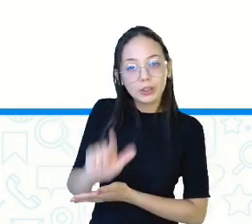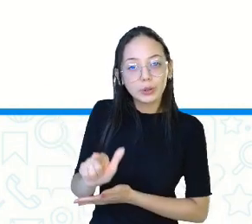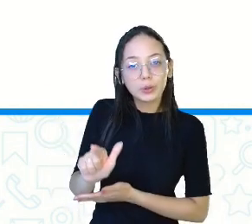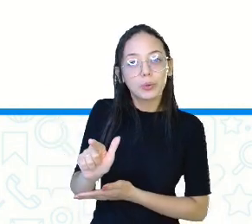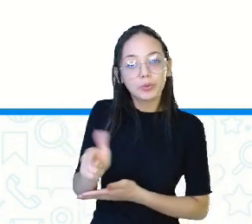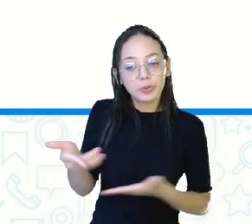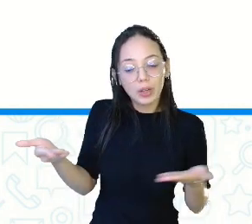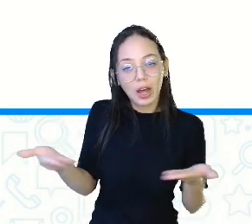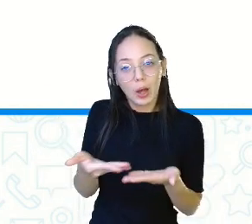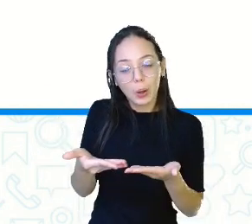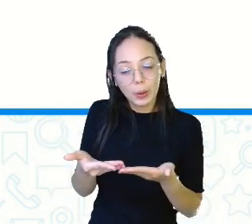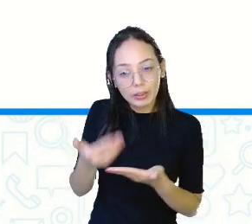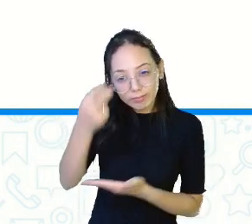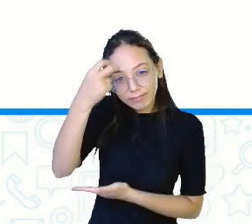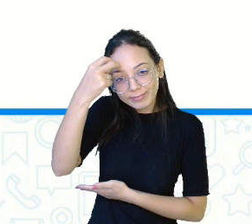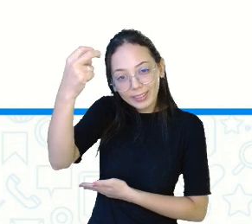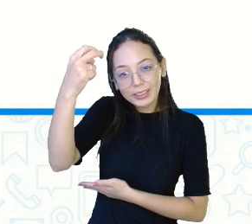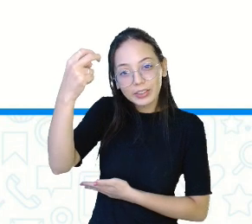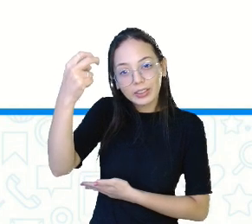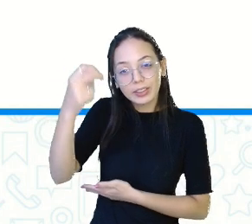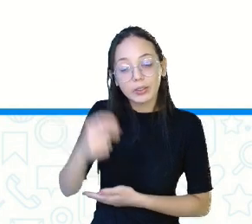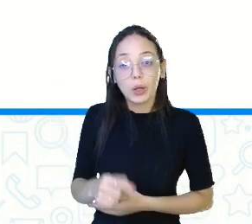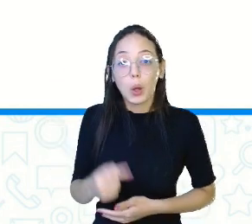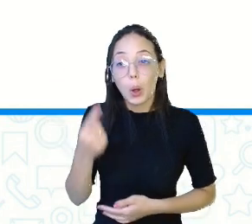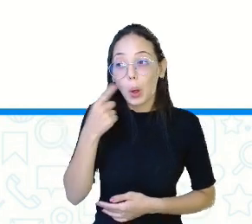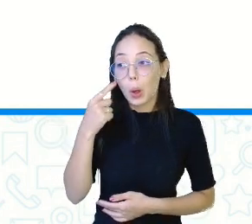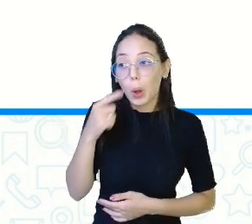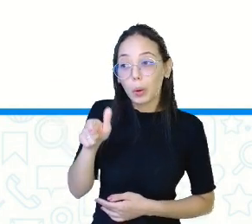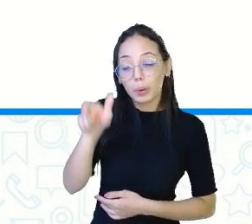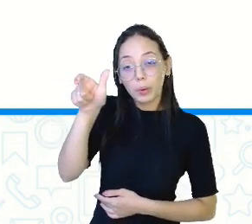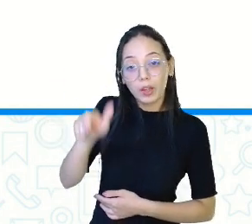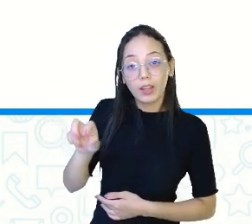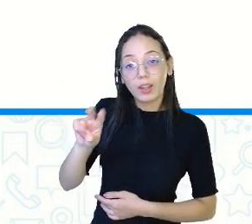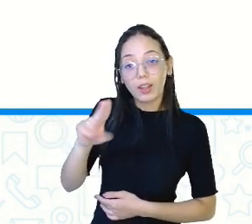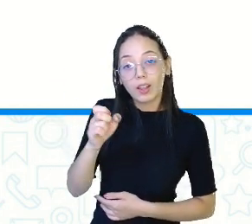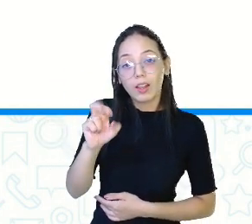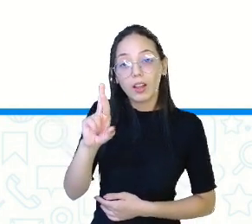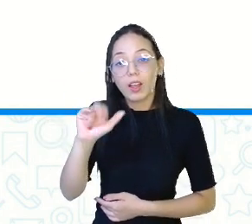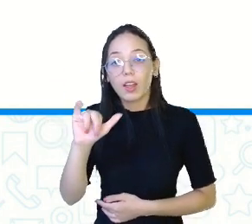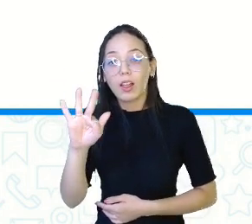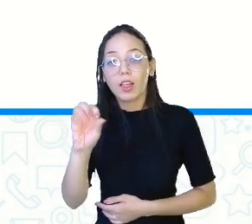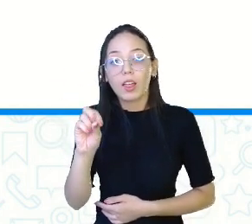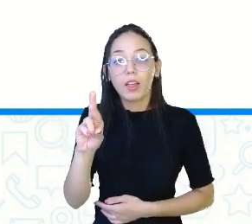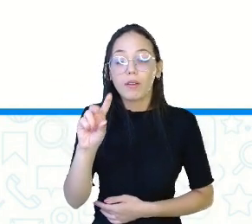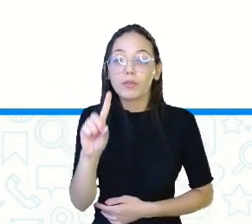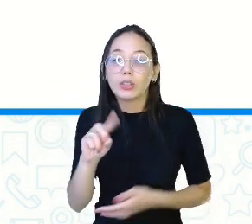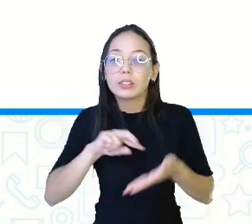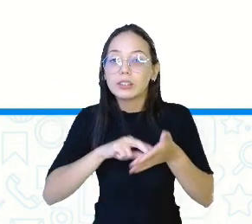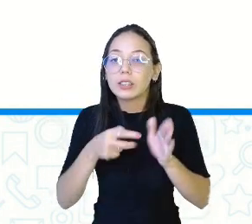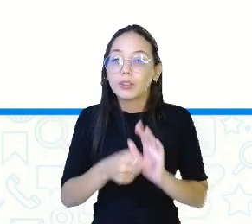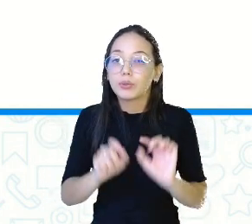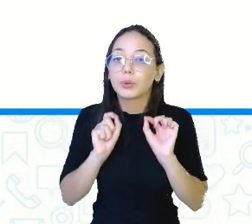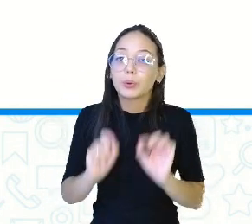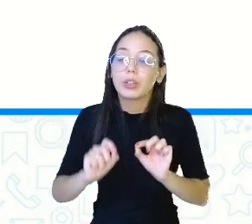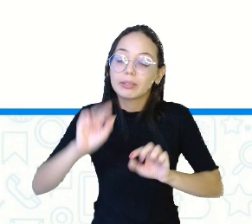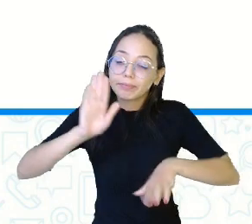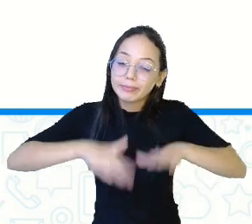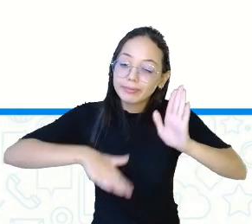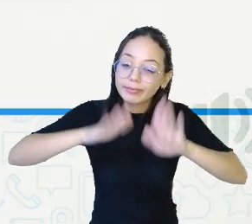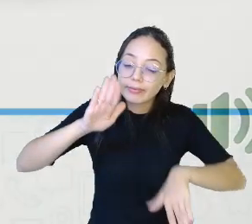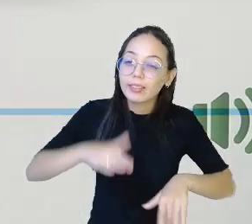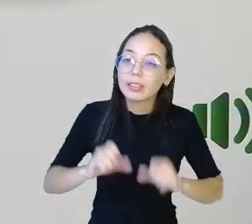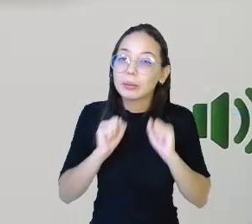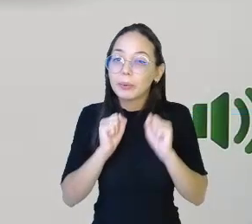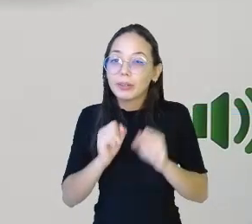de forma mais inteligente. Quem disse isso foi Henry Ford. O que isso quer dizer? Que às vezes você pode